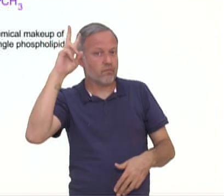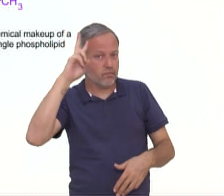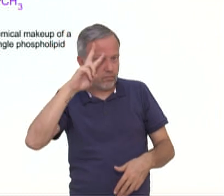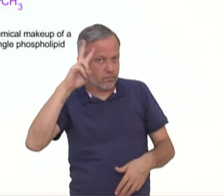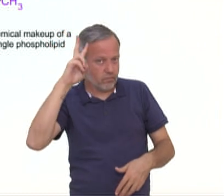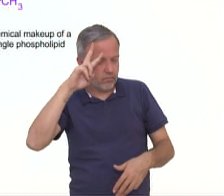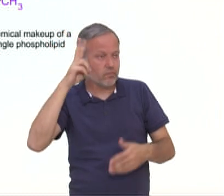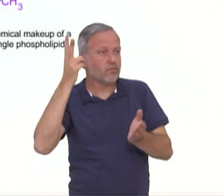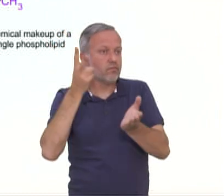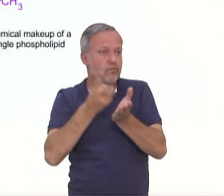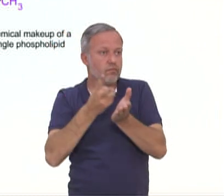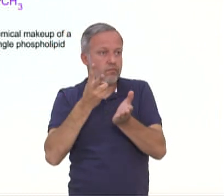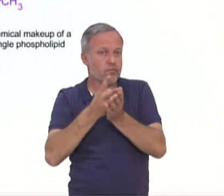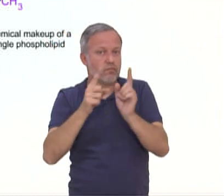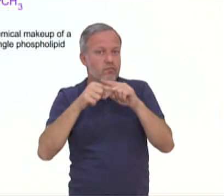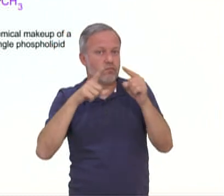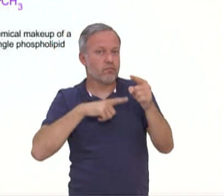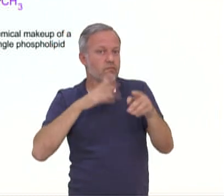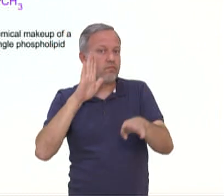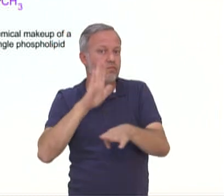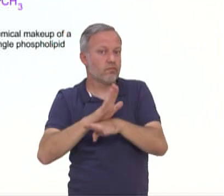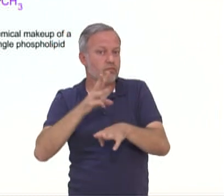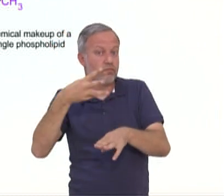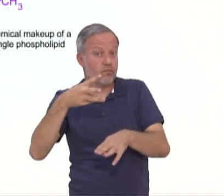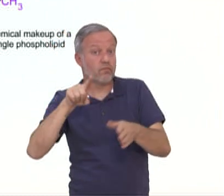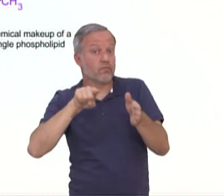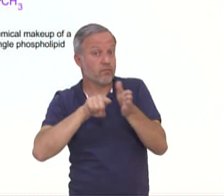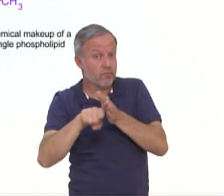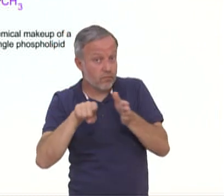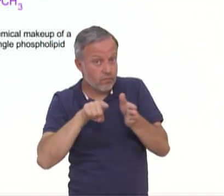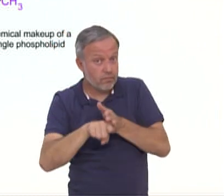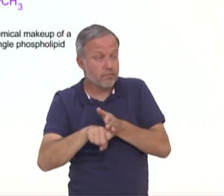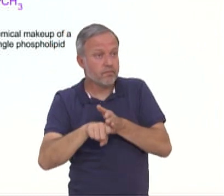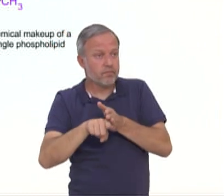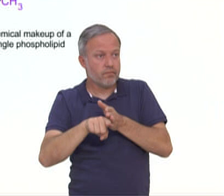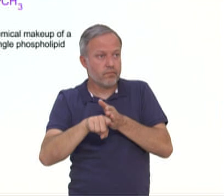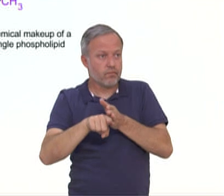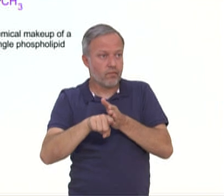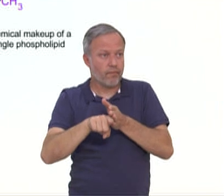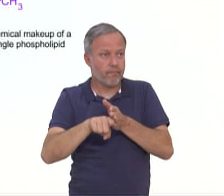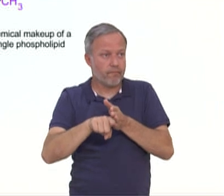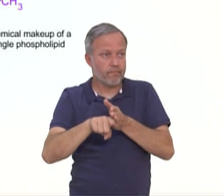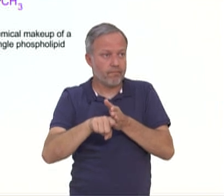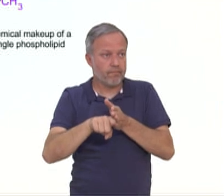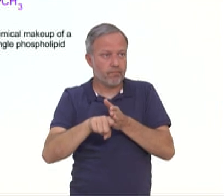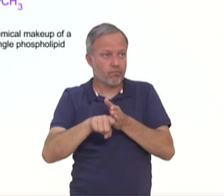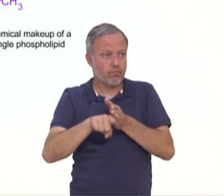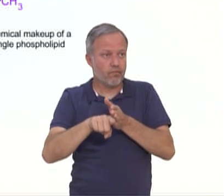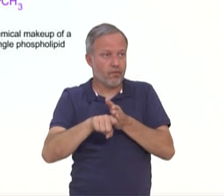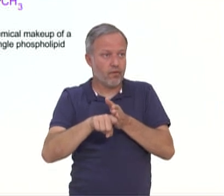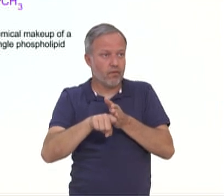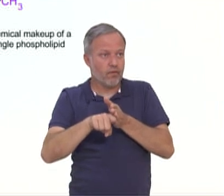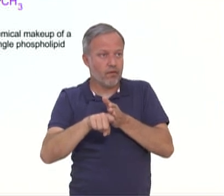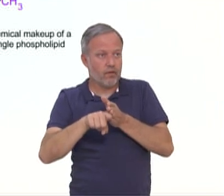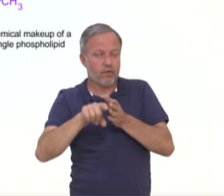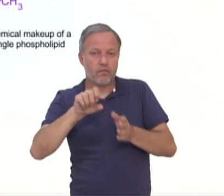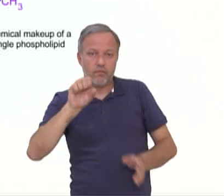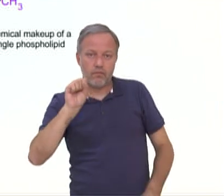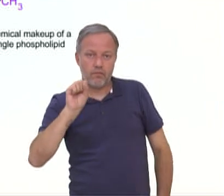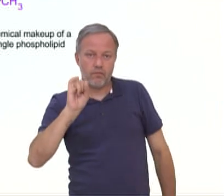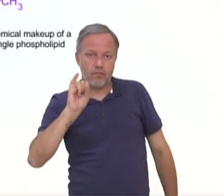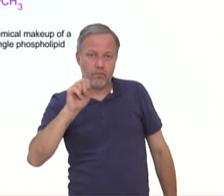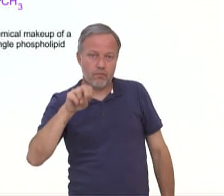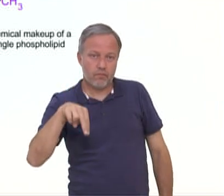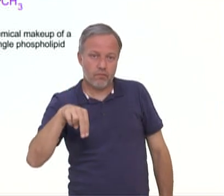frequentemente, mas que tiveram a ajuda de um terceiro pesquisador. Esse terceiro pesquisador nem sempre é lembrado. Então, o Seymour Jonathan